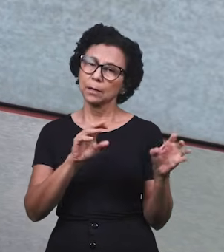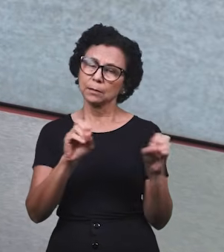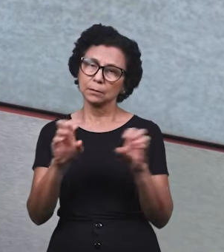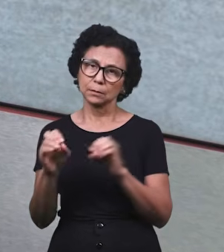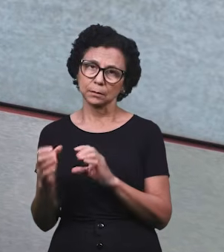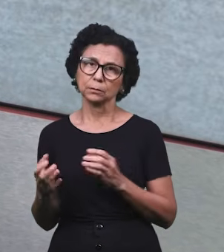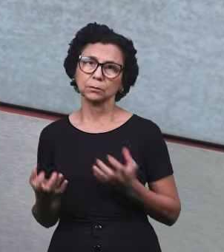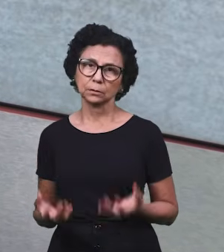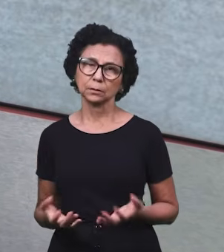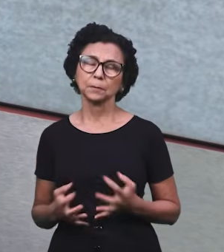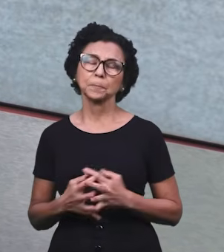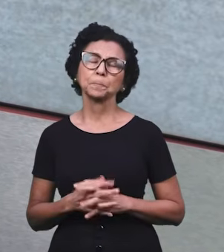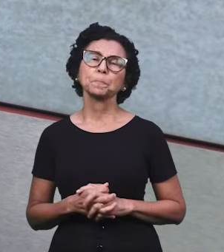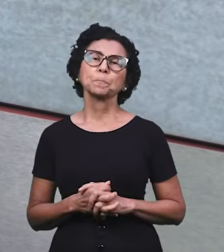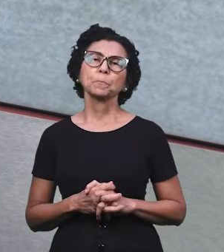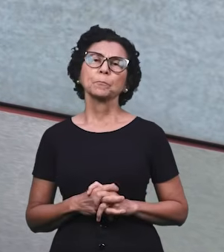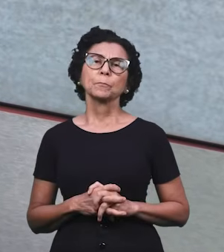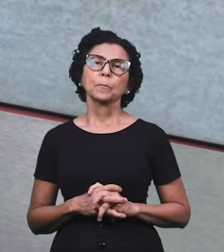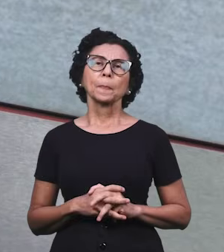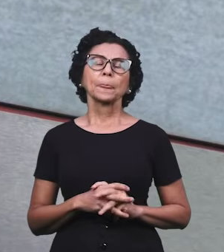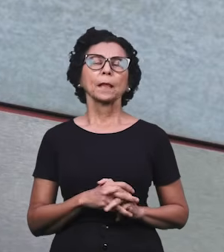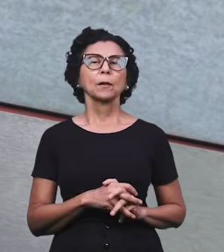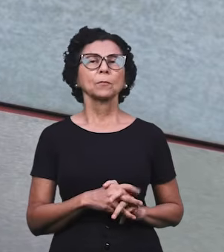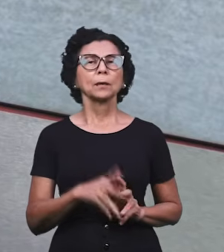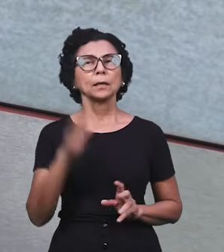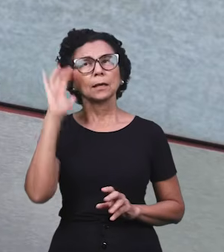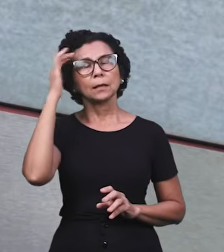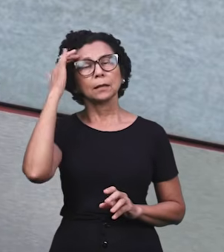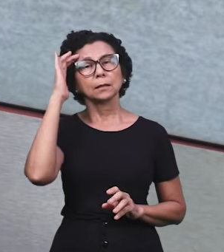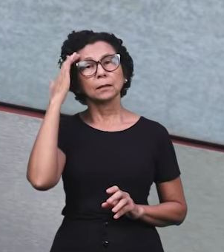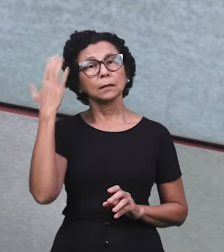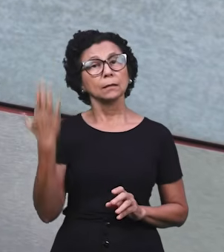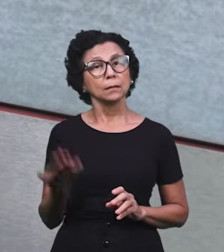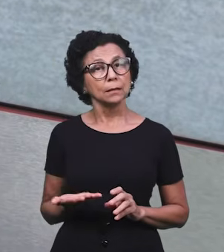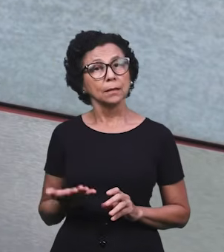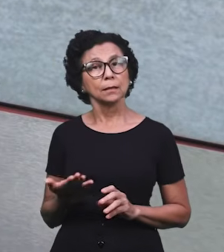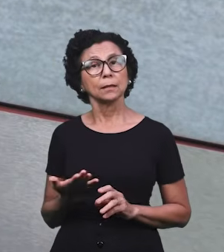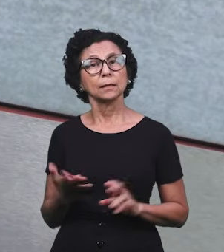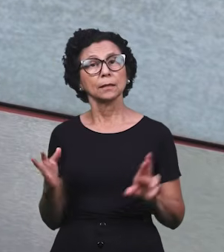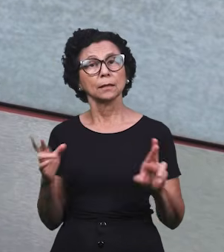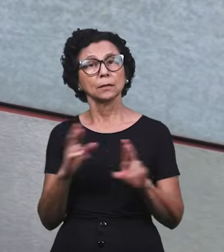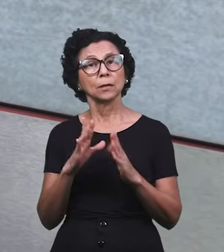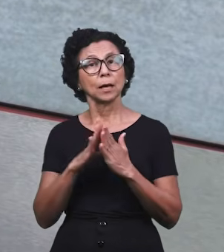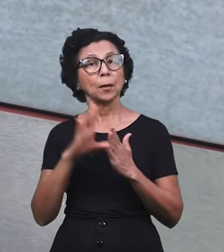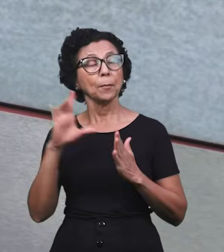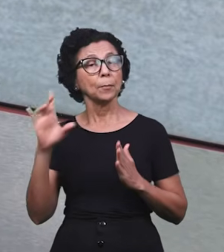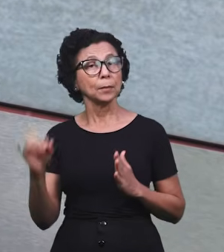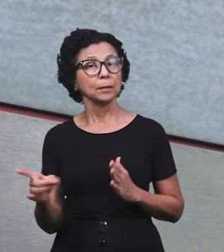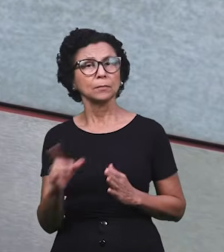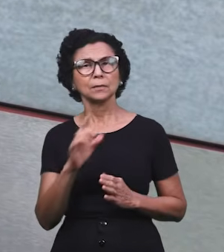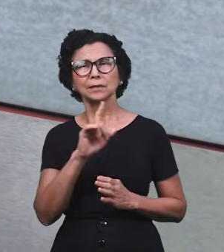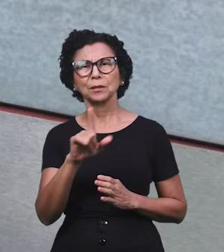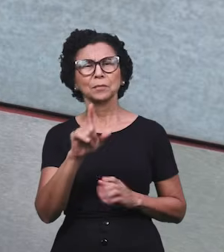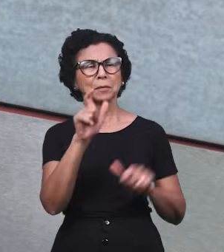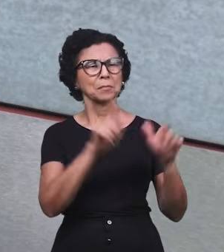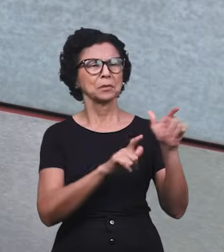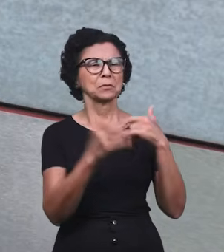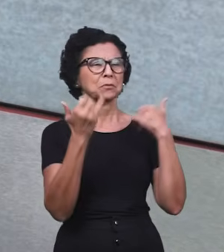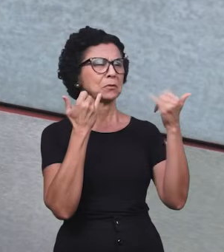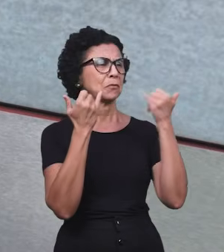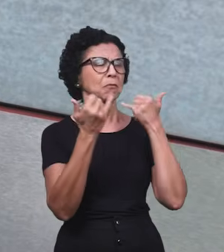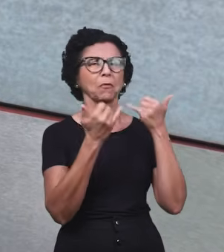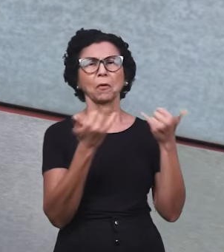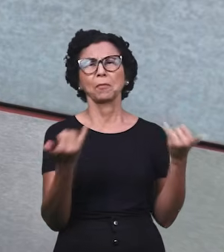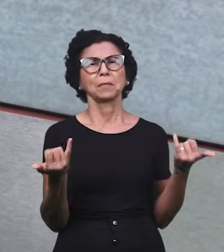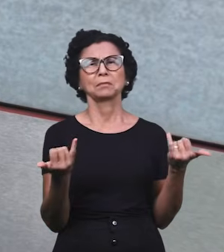Bíblia, eles são exatamente para ser entendidos conforme a Bíblia fala e não conforme as pessoas informam para a gente.